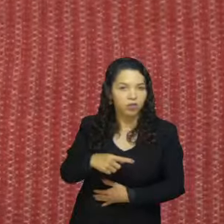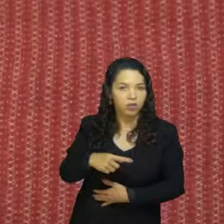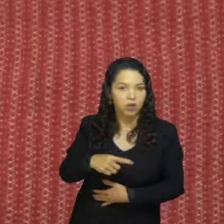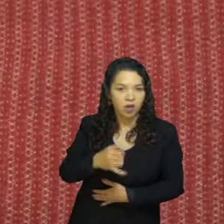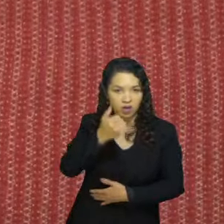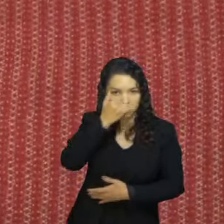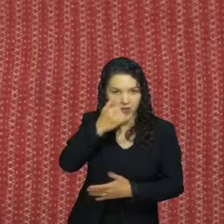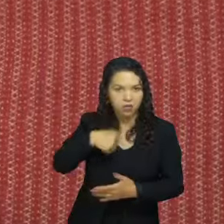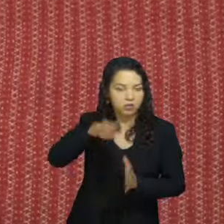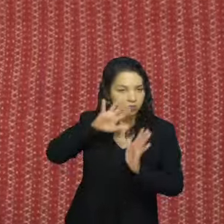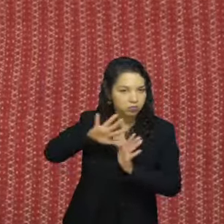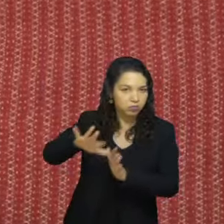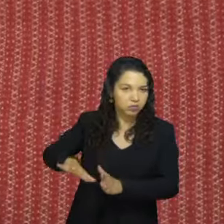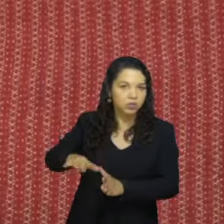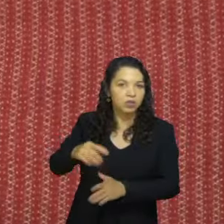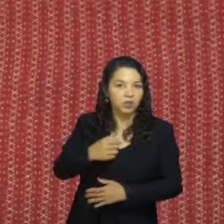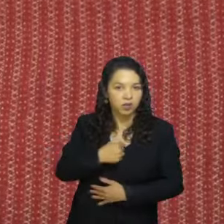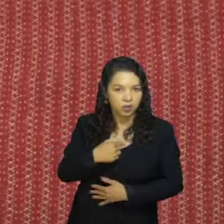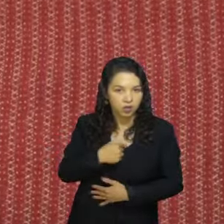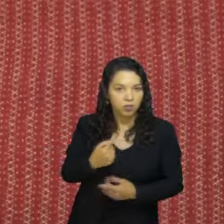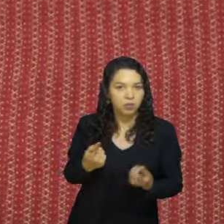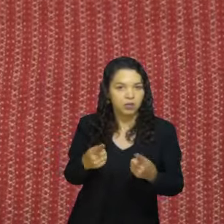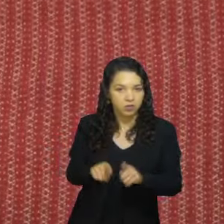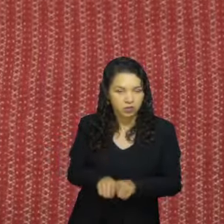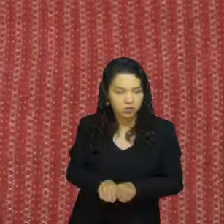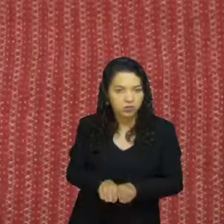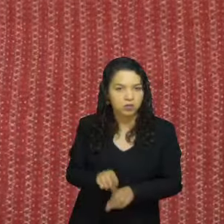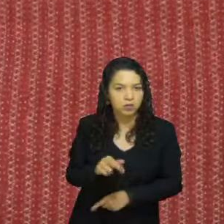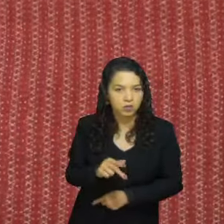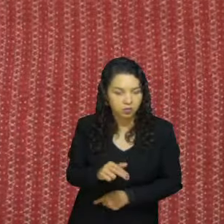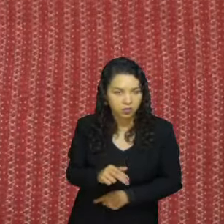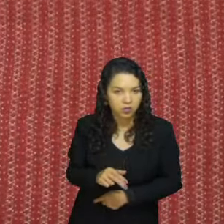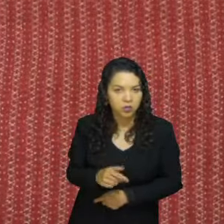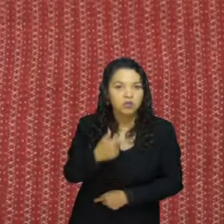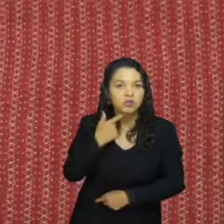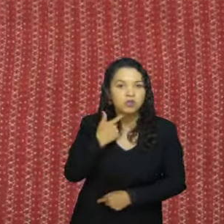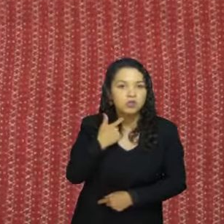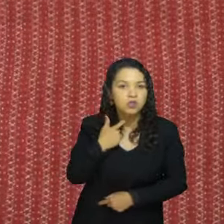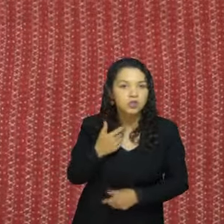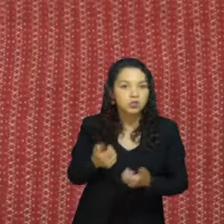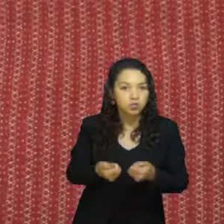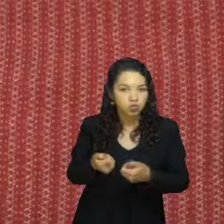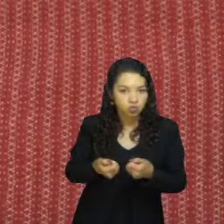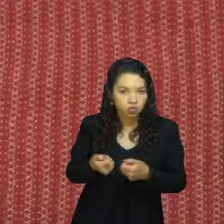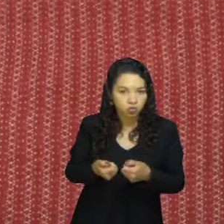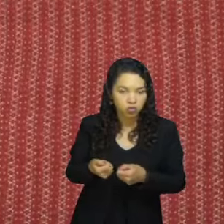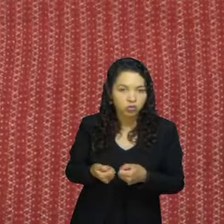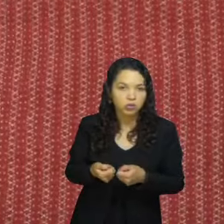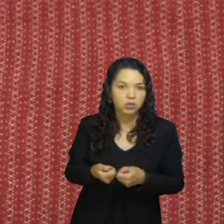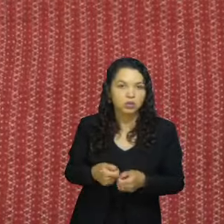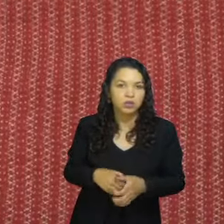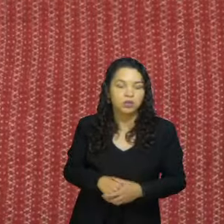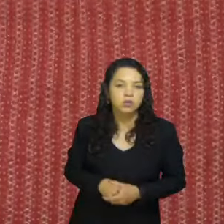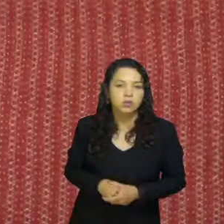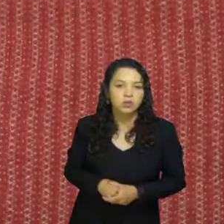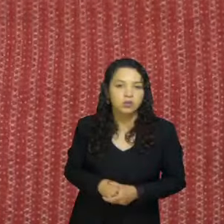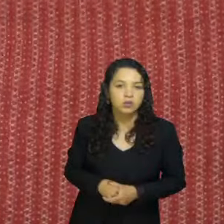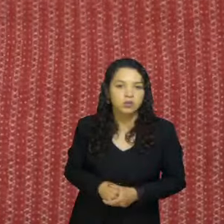aqui um grande parceiro, um grande irmão nessa batalha. O vício do jogo é uma dependência, isso